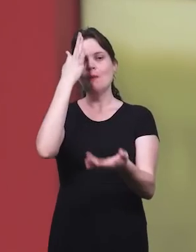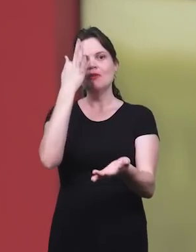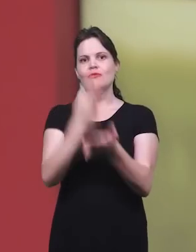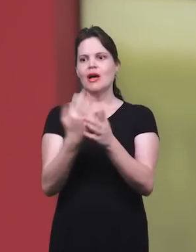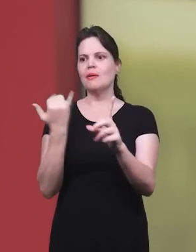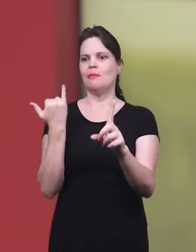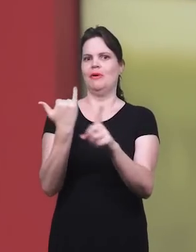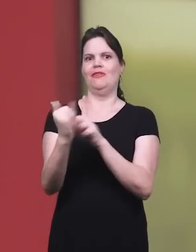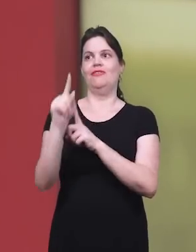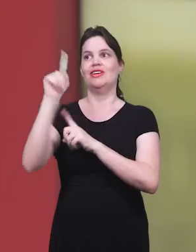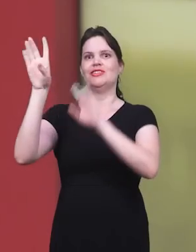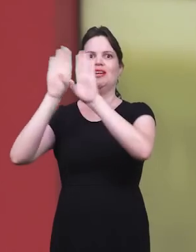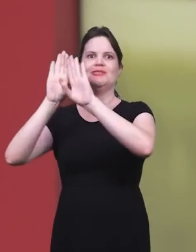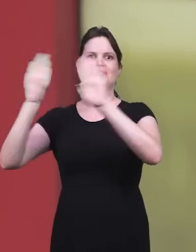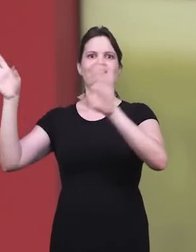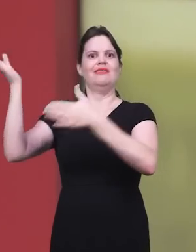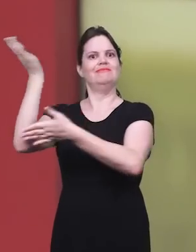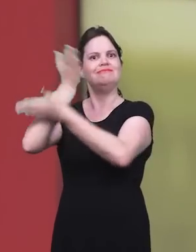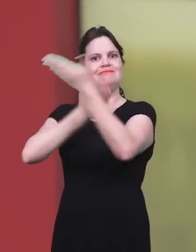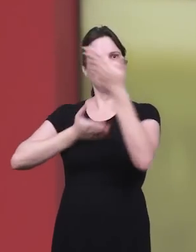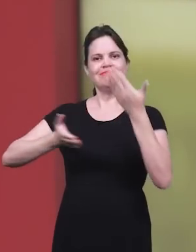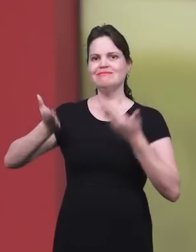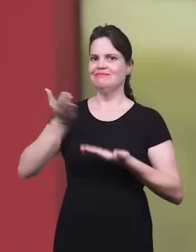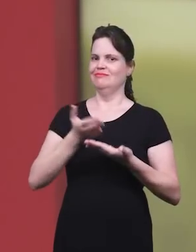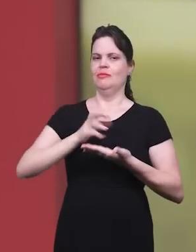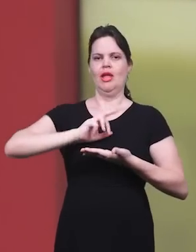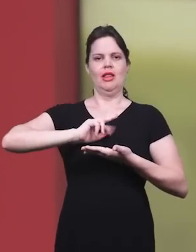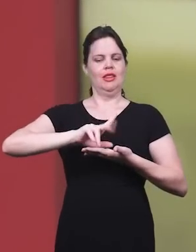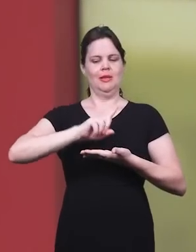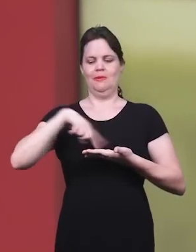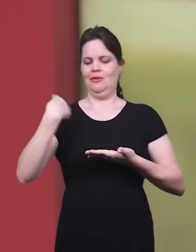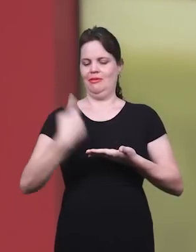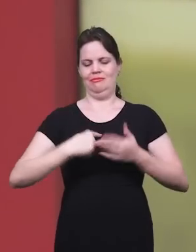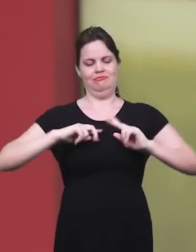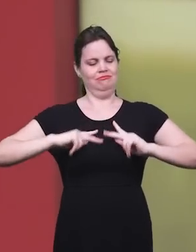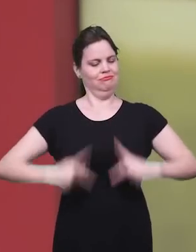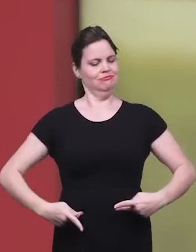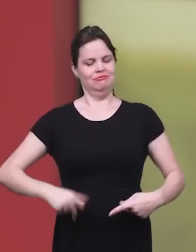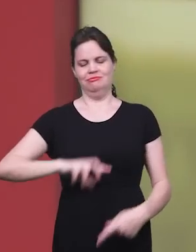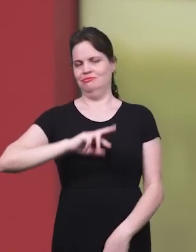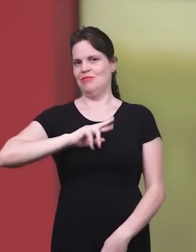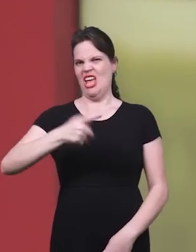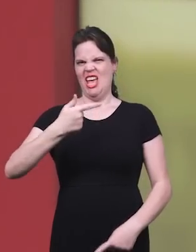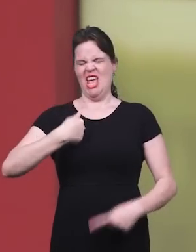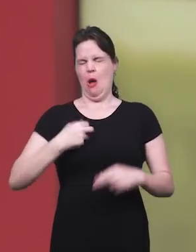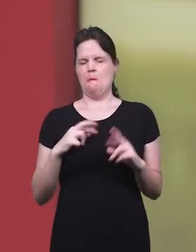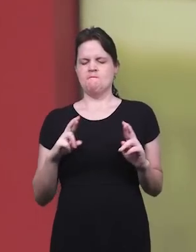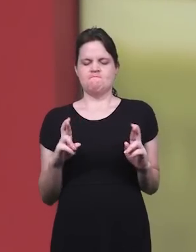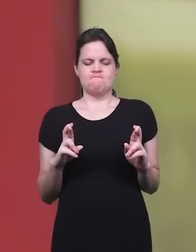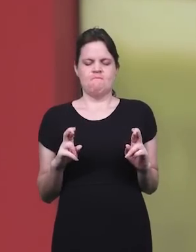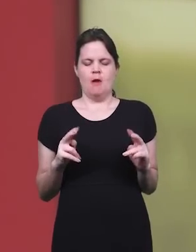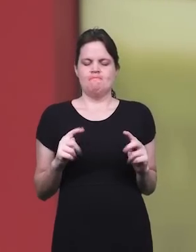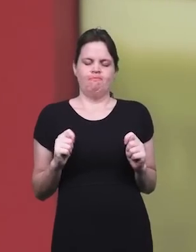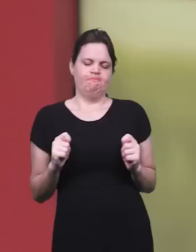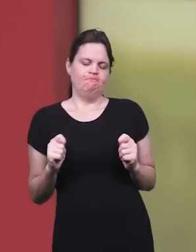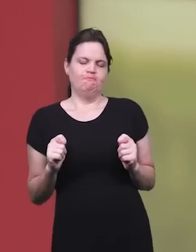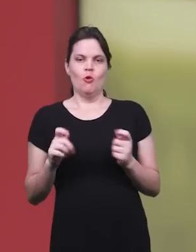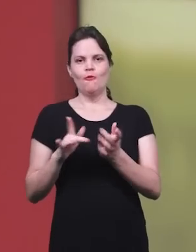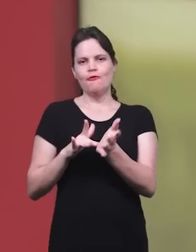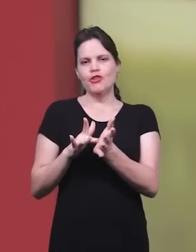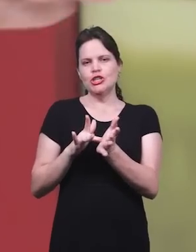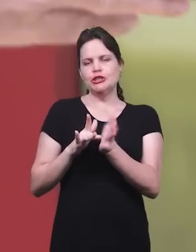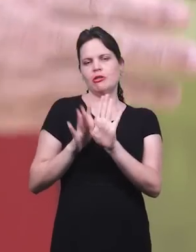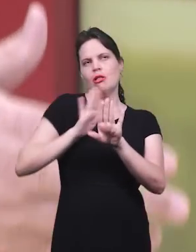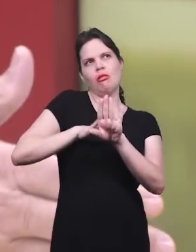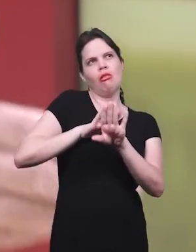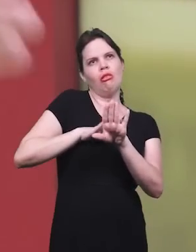fé profética. Isso. Né? Aquilo que vem do Senhor não é gerado pelo fazer força, não